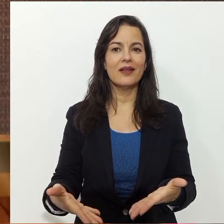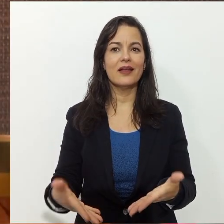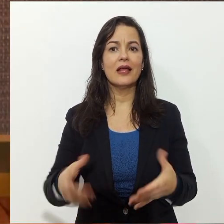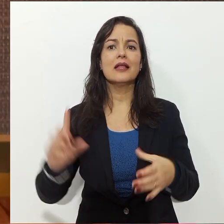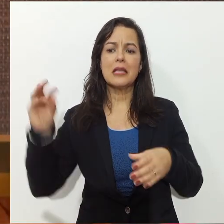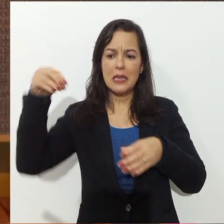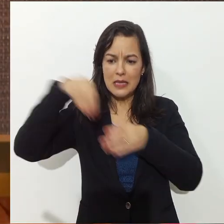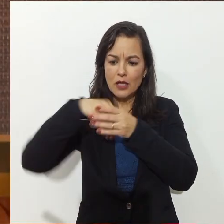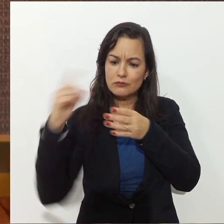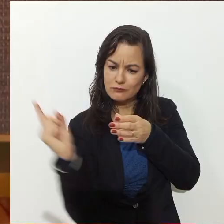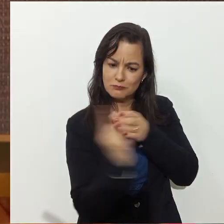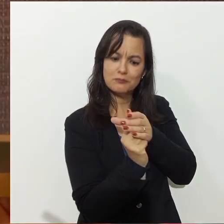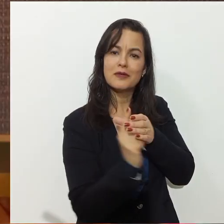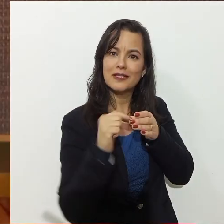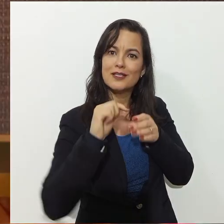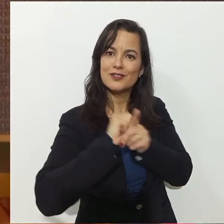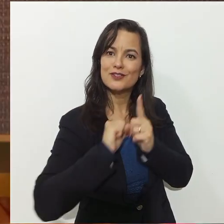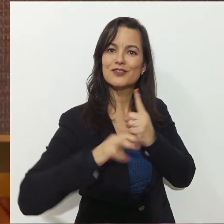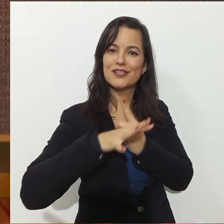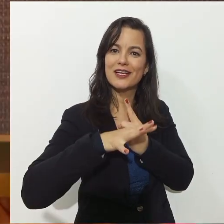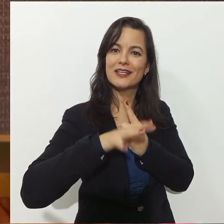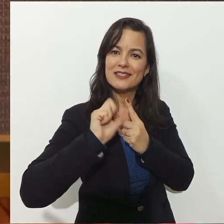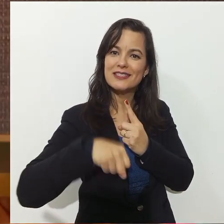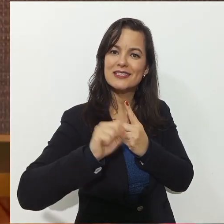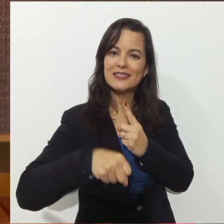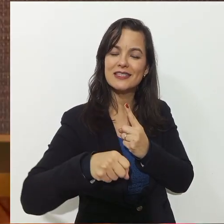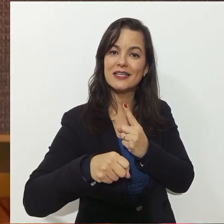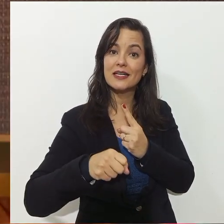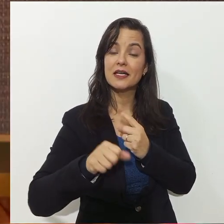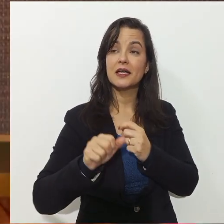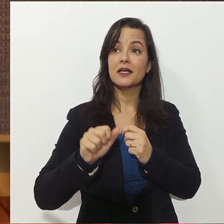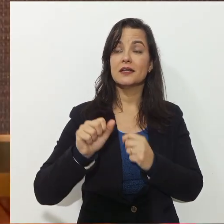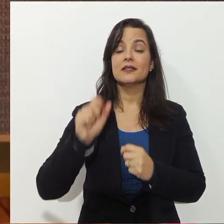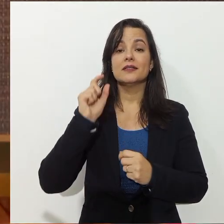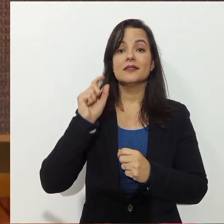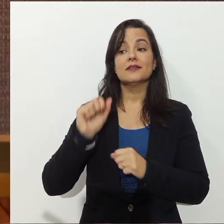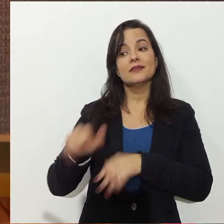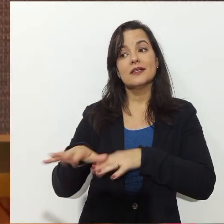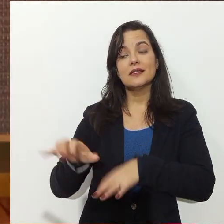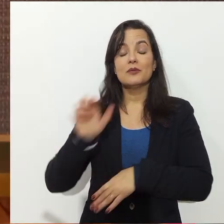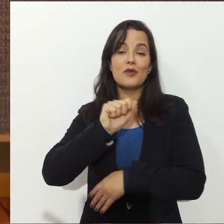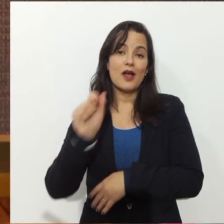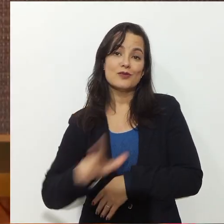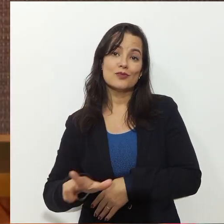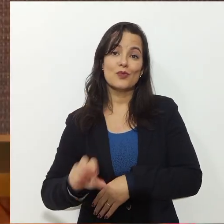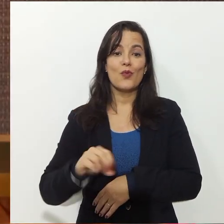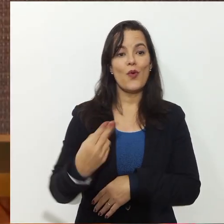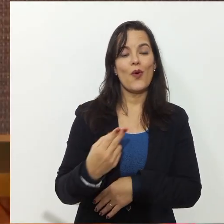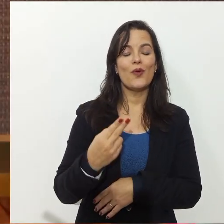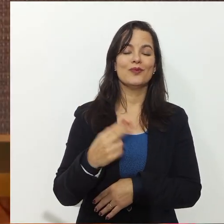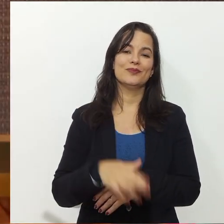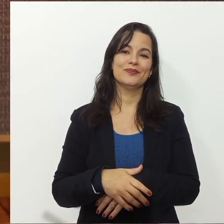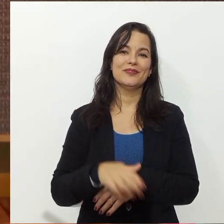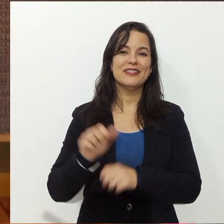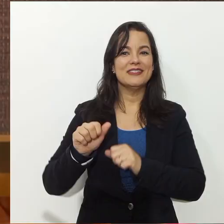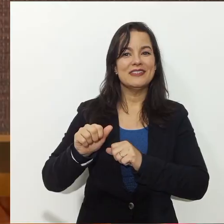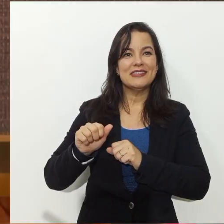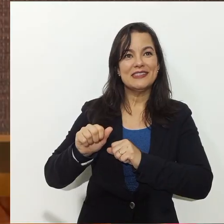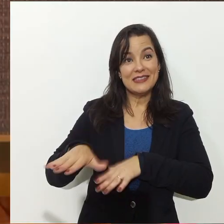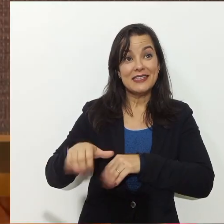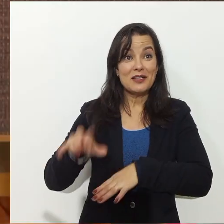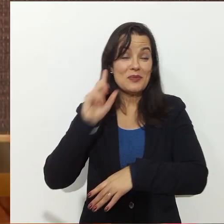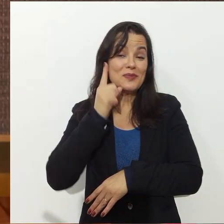o Setembro Azul ou Setembro Surdo, né, como a gente ouve falar também, vem